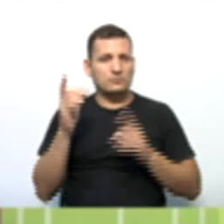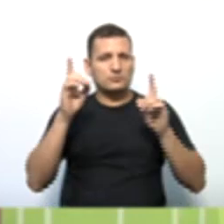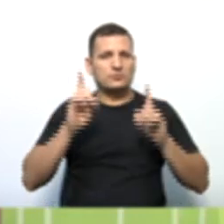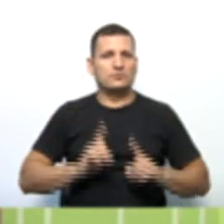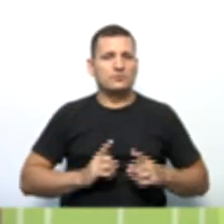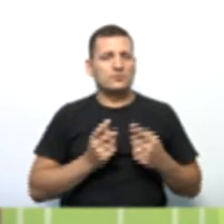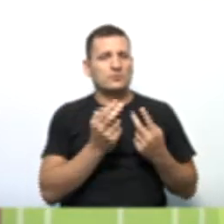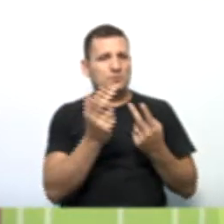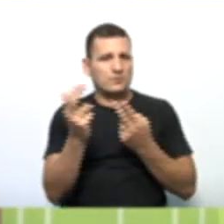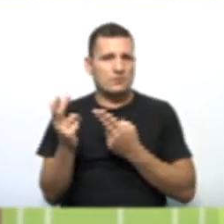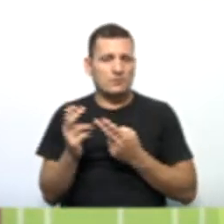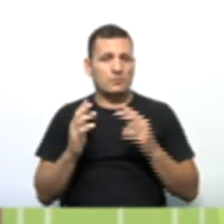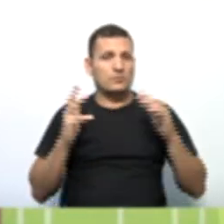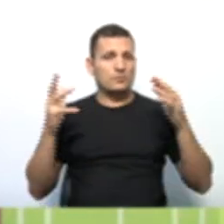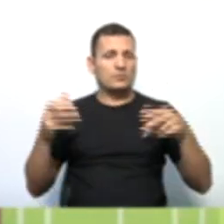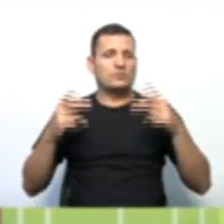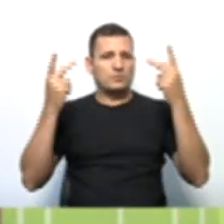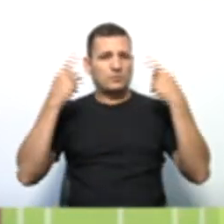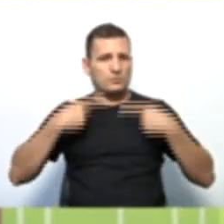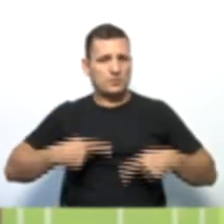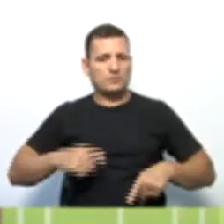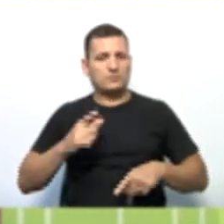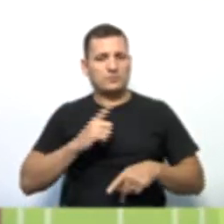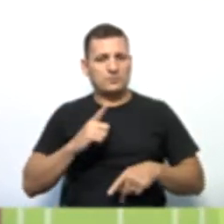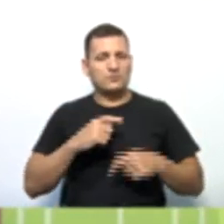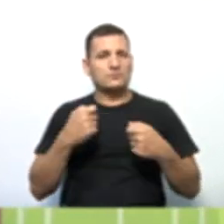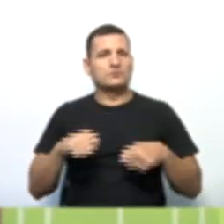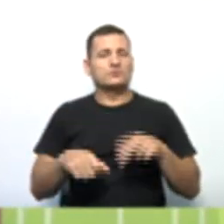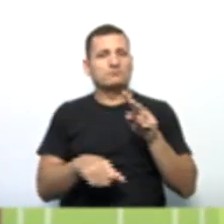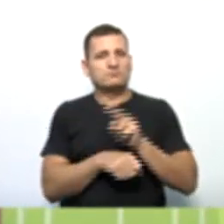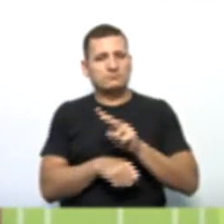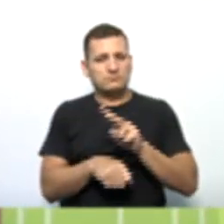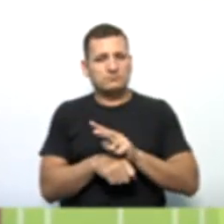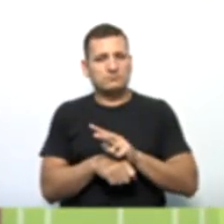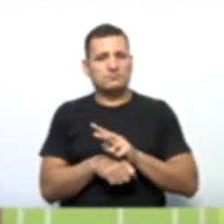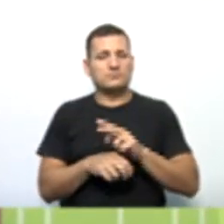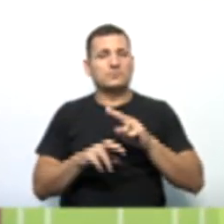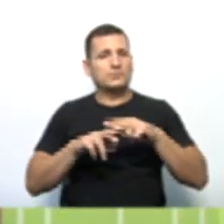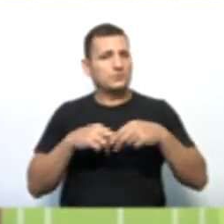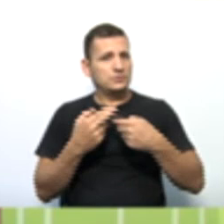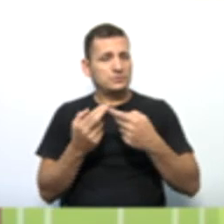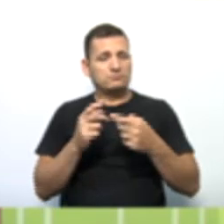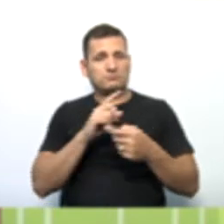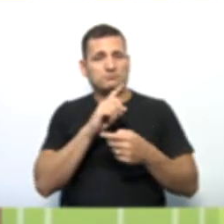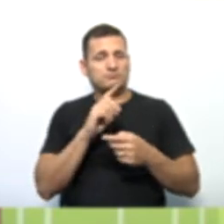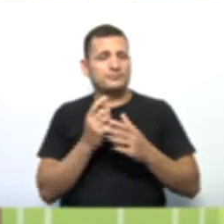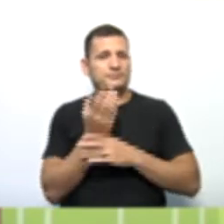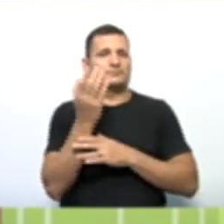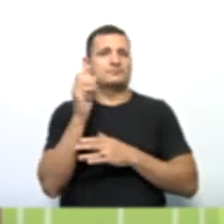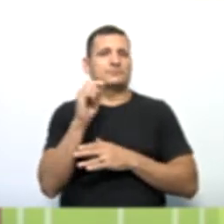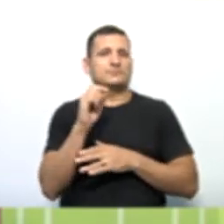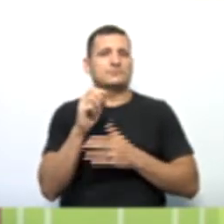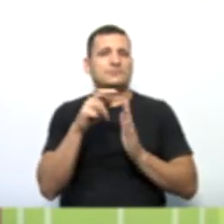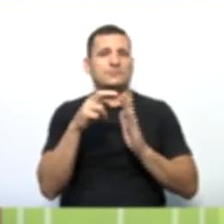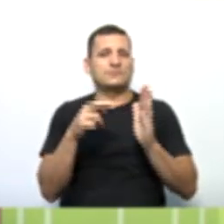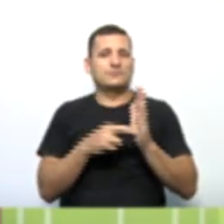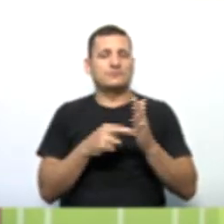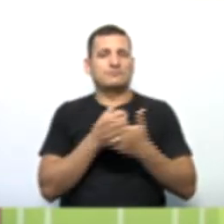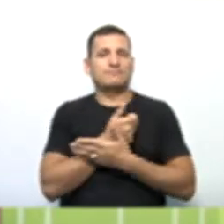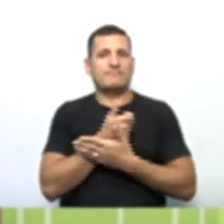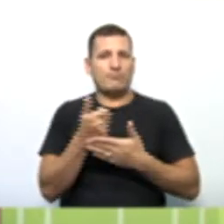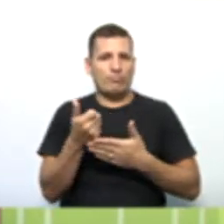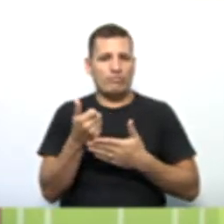que todos os seres humanos têm e precisa ser preservado. Por isso que a gente cria as normas morais. Vamos para